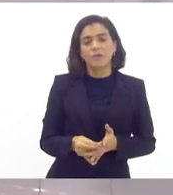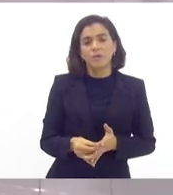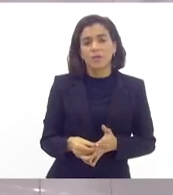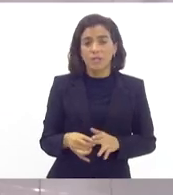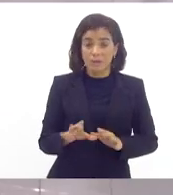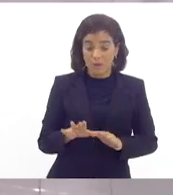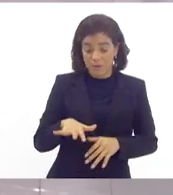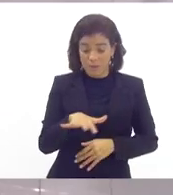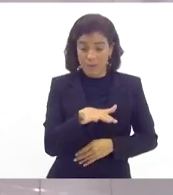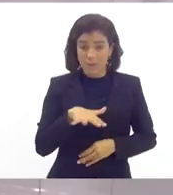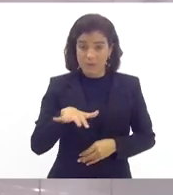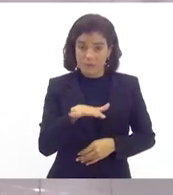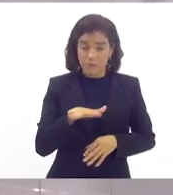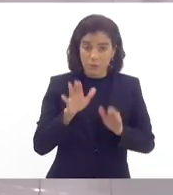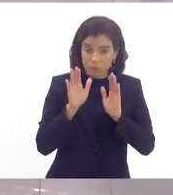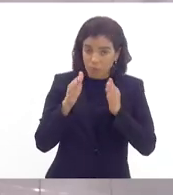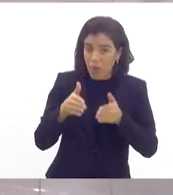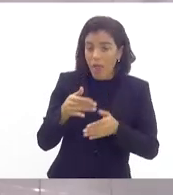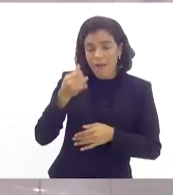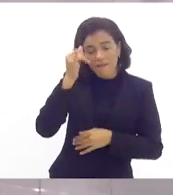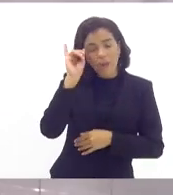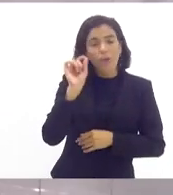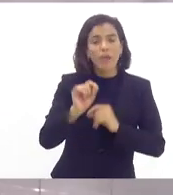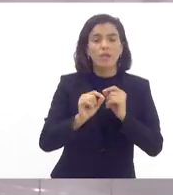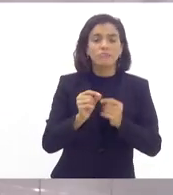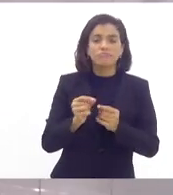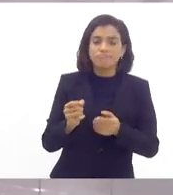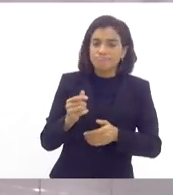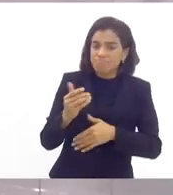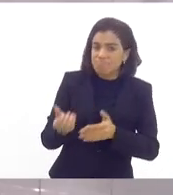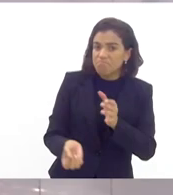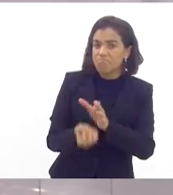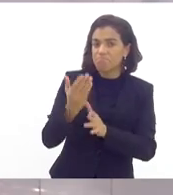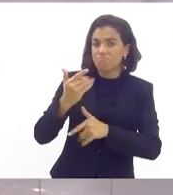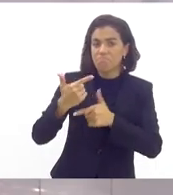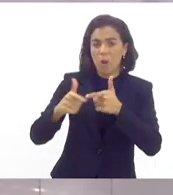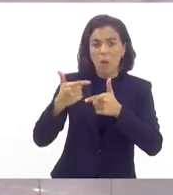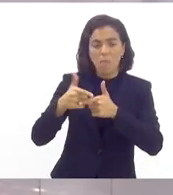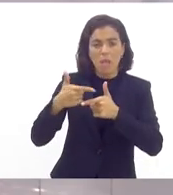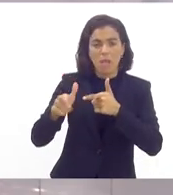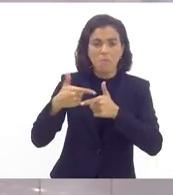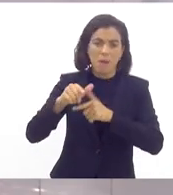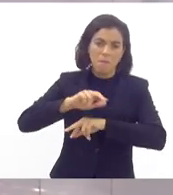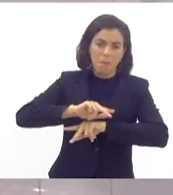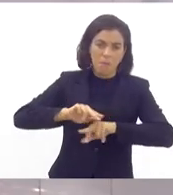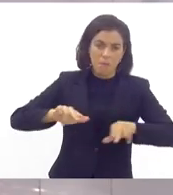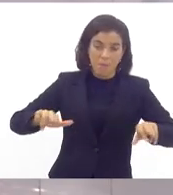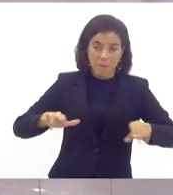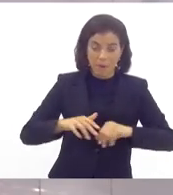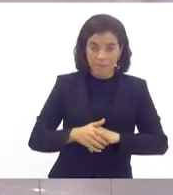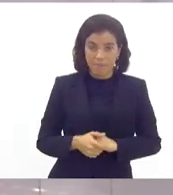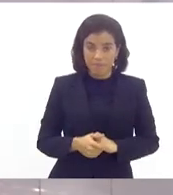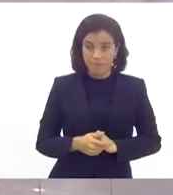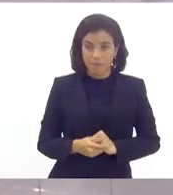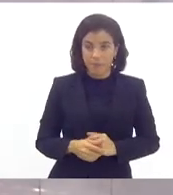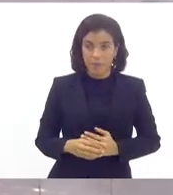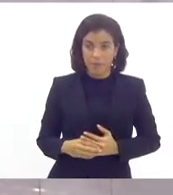nessa parte aqui, a preocupação é principalmente em não gerar problemas novos e aproveitar uma oportunidade, uma bola que está quicando. Obrigado.